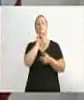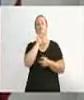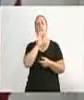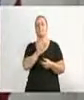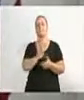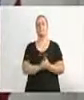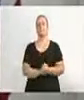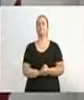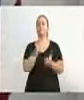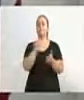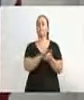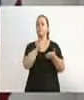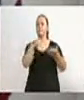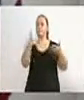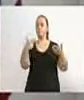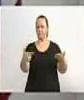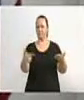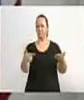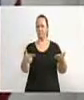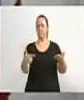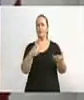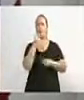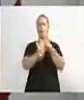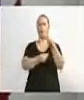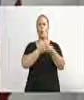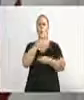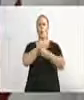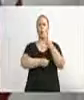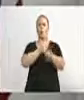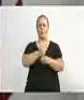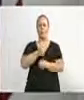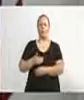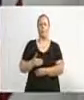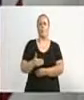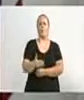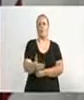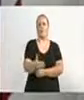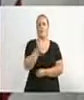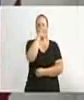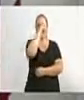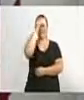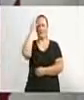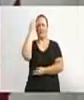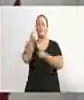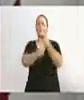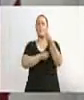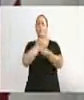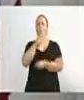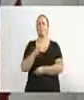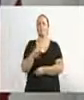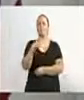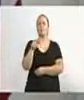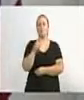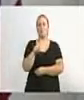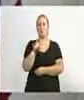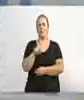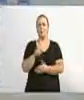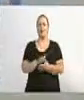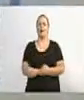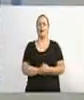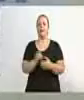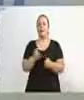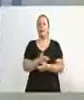Saiu no Santa que projeção pessimista para 2016, para os prefeitos. A grande maioria dos prefeitos do